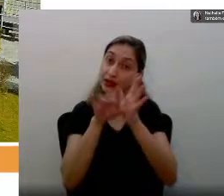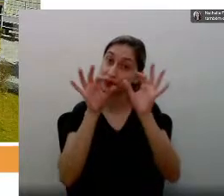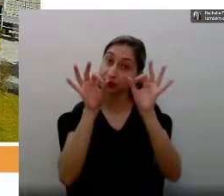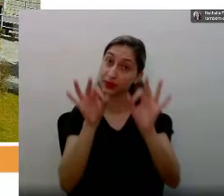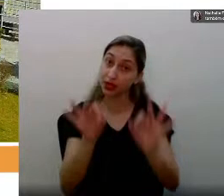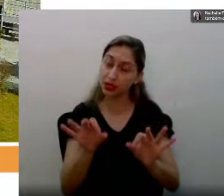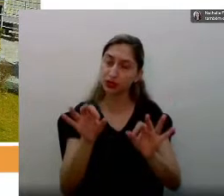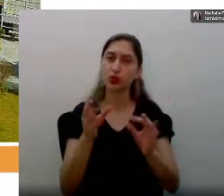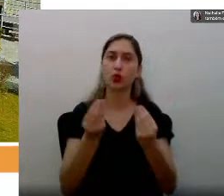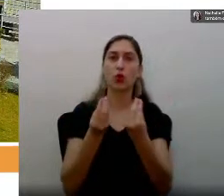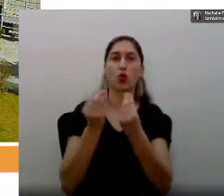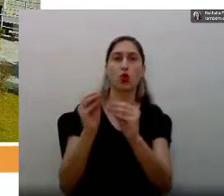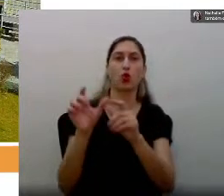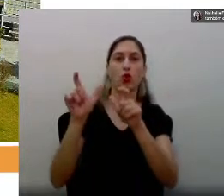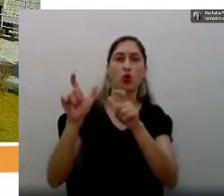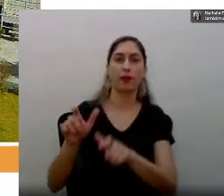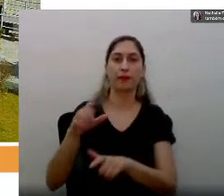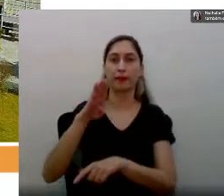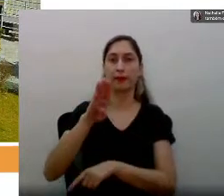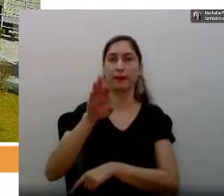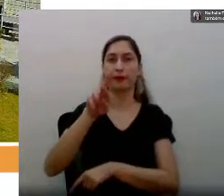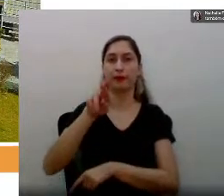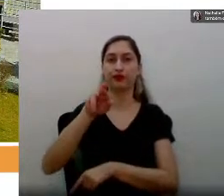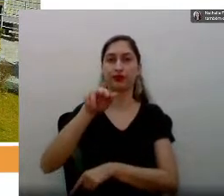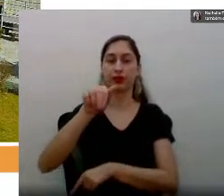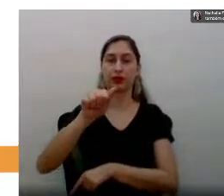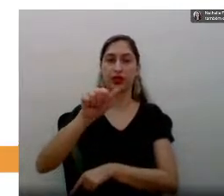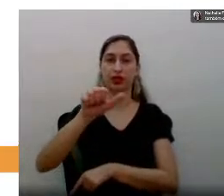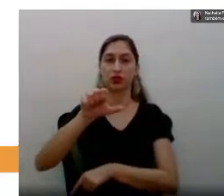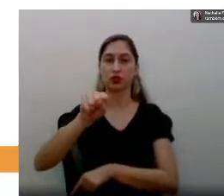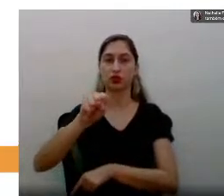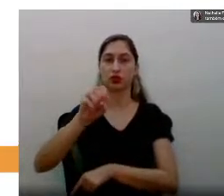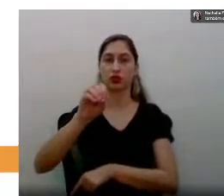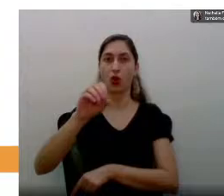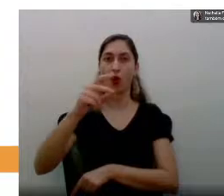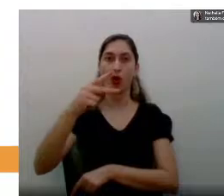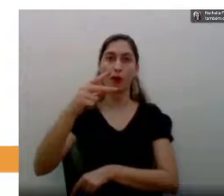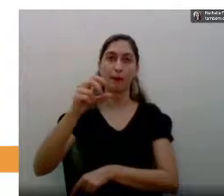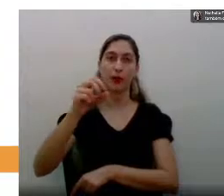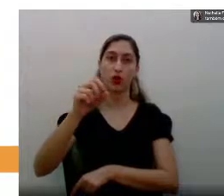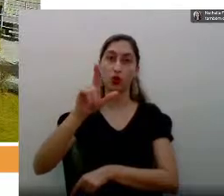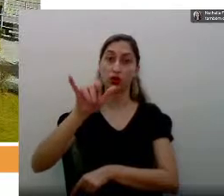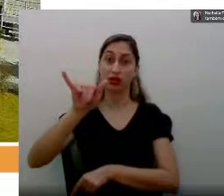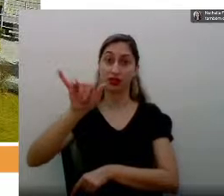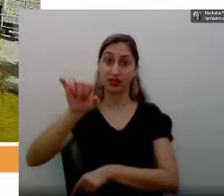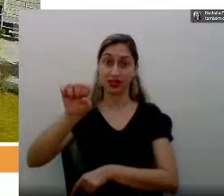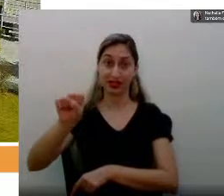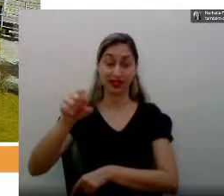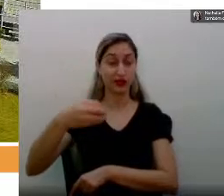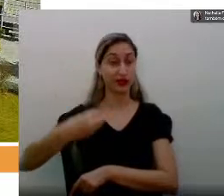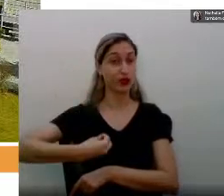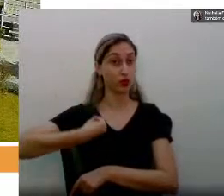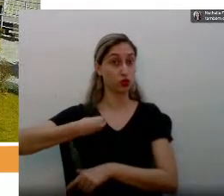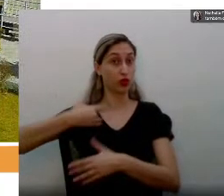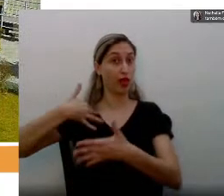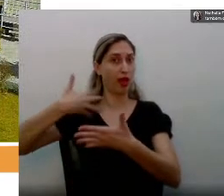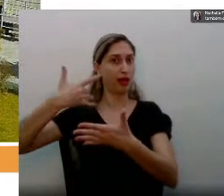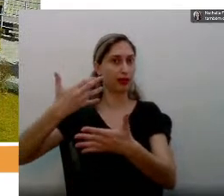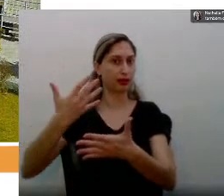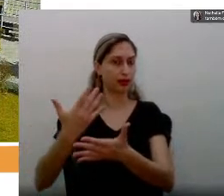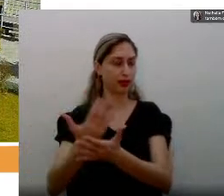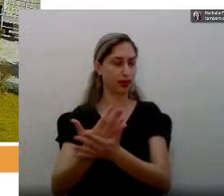Brazópolis né daquele Tá construído ele tá funcionamento até hoje tá bom é fato é que esse